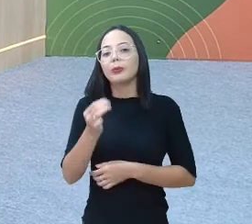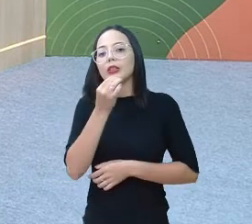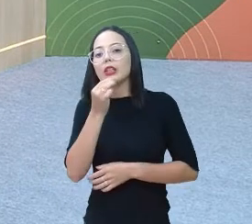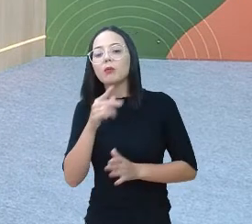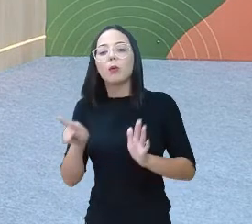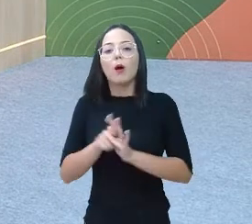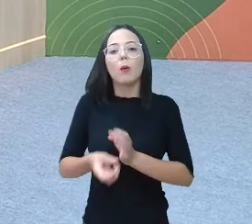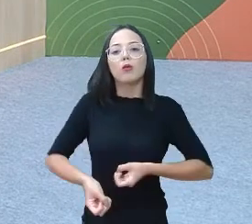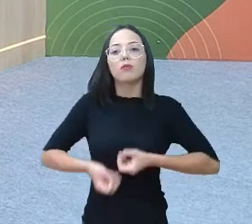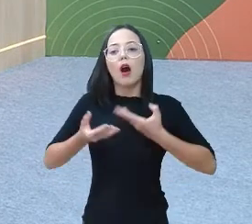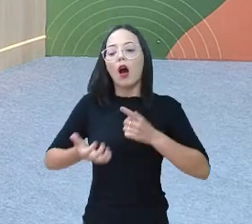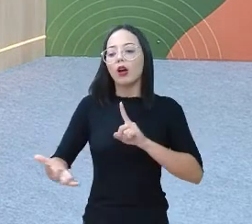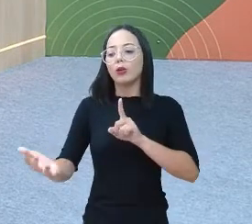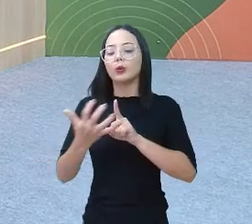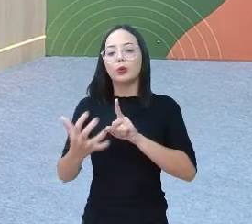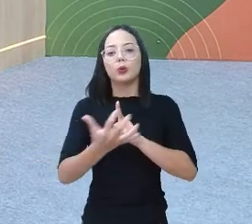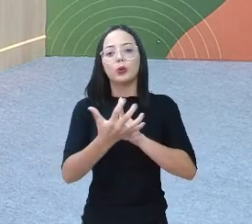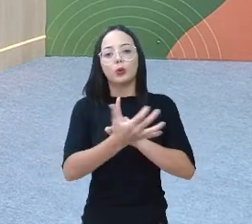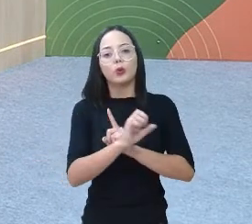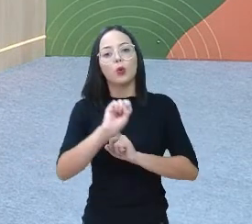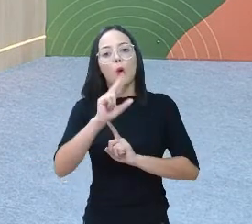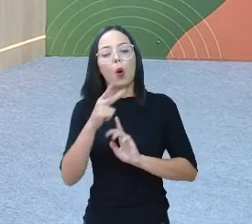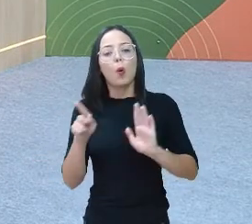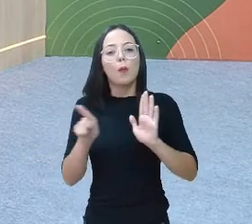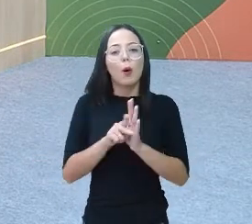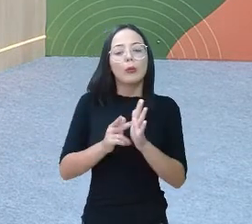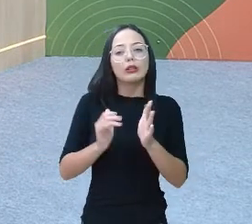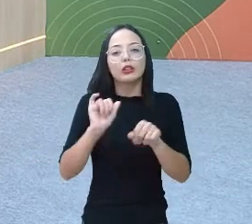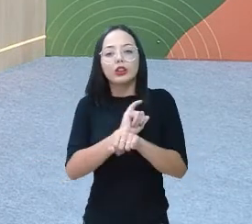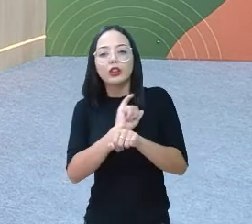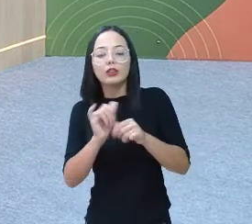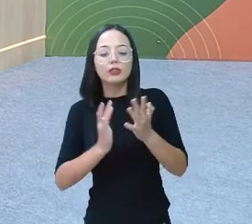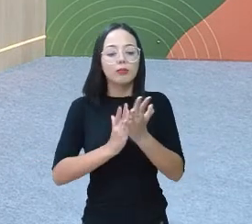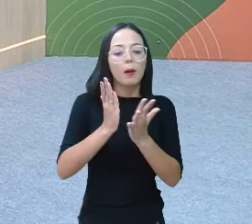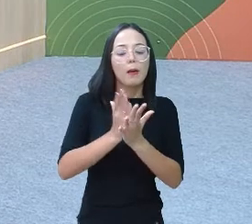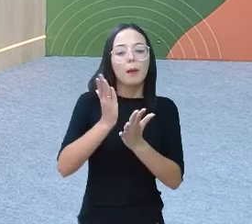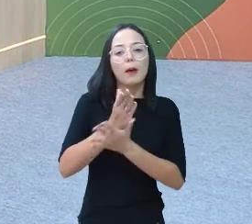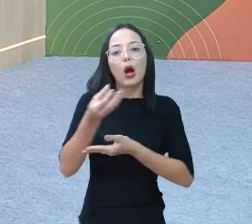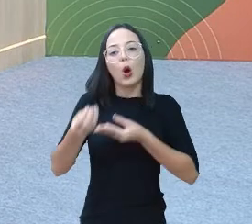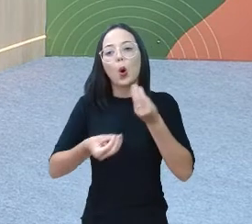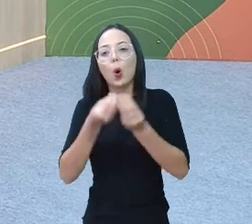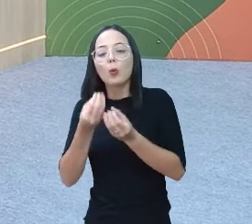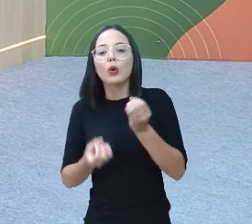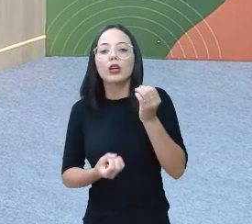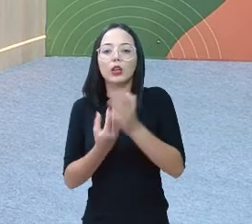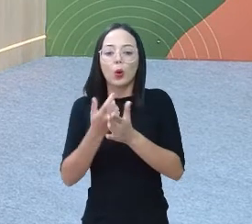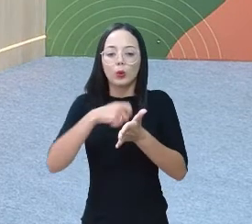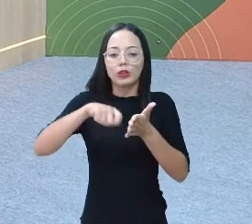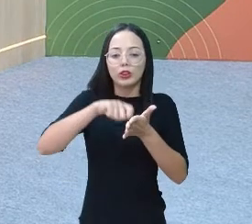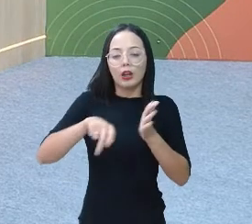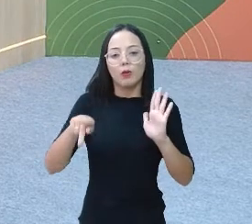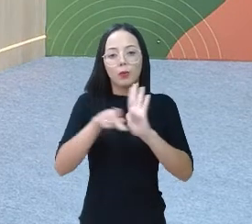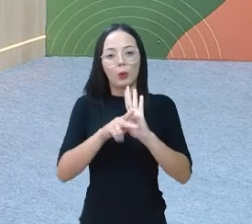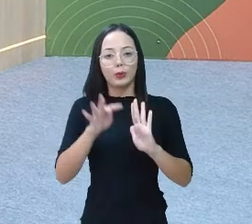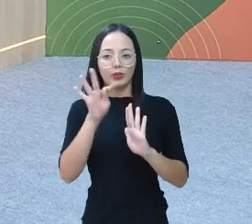reproduzir essa influência, ou pelo menos deixar pistas de onde a gente tirou certas coisas quando escreve o nosso